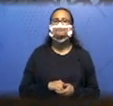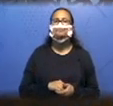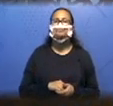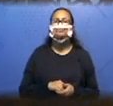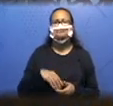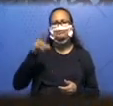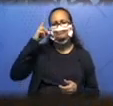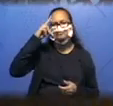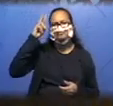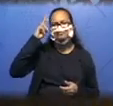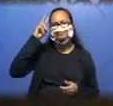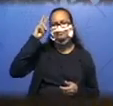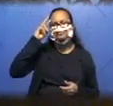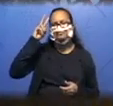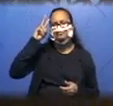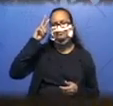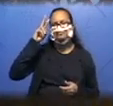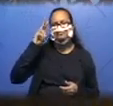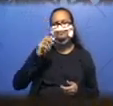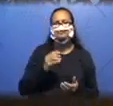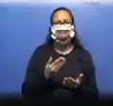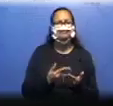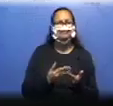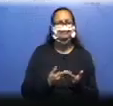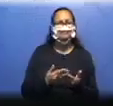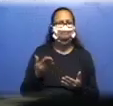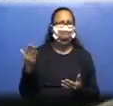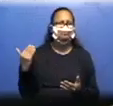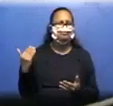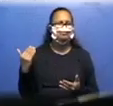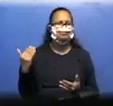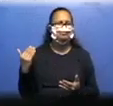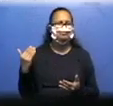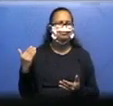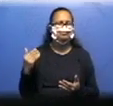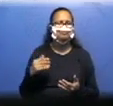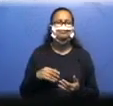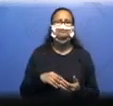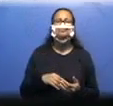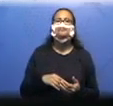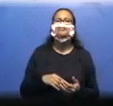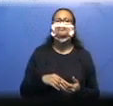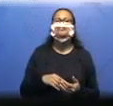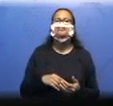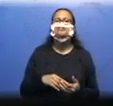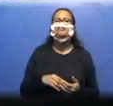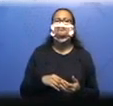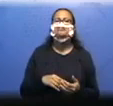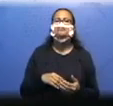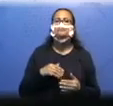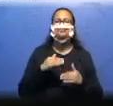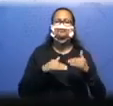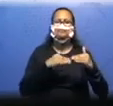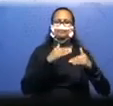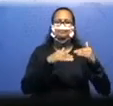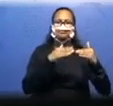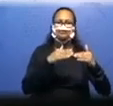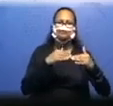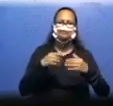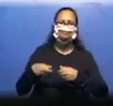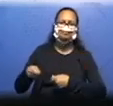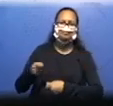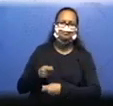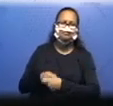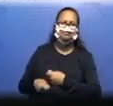Só dar uma relembradinha da outra aula, né? O começo dessa unidade 3, que foi o desenvolvimento do comércio